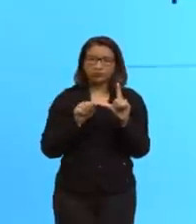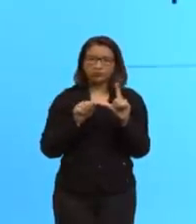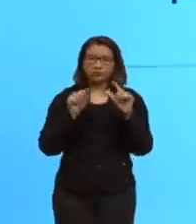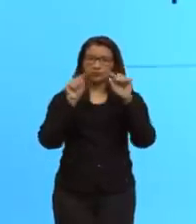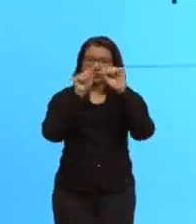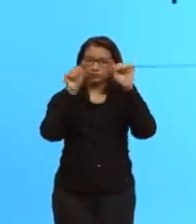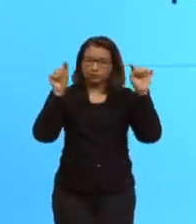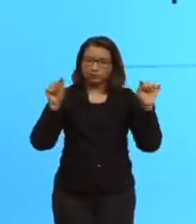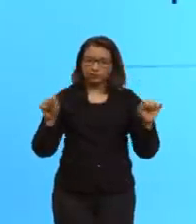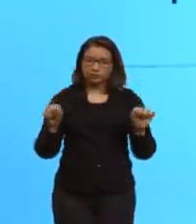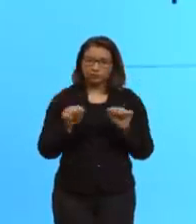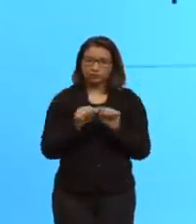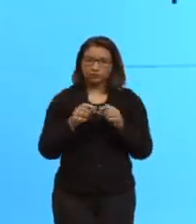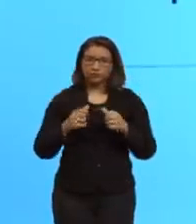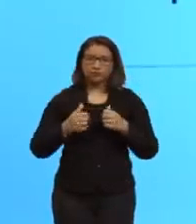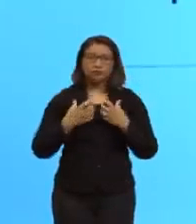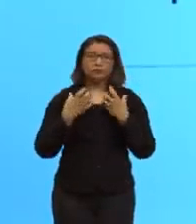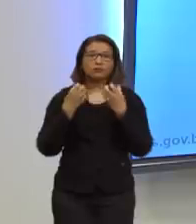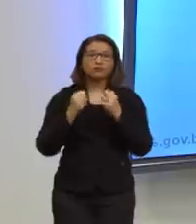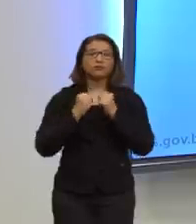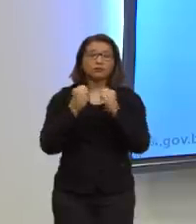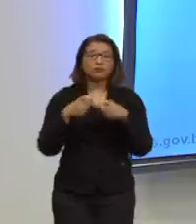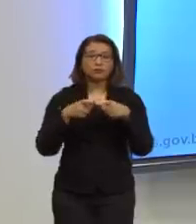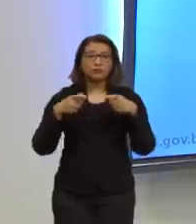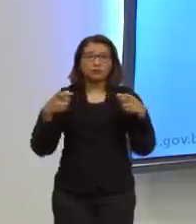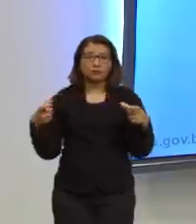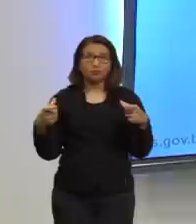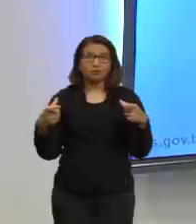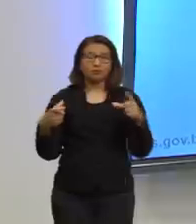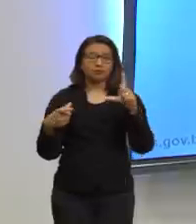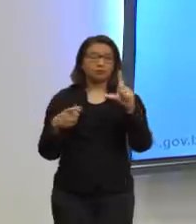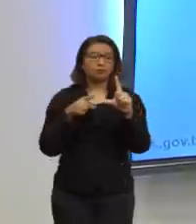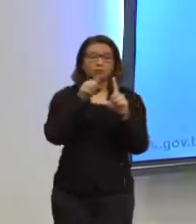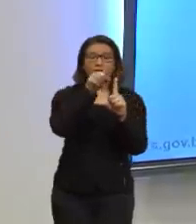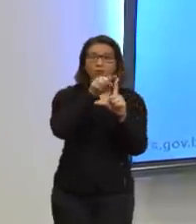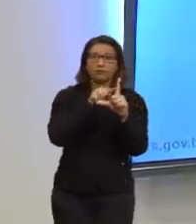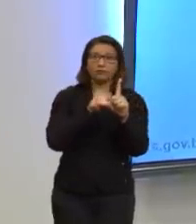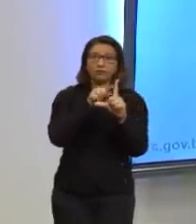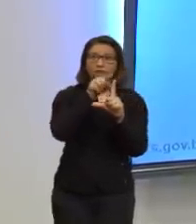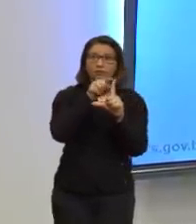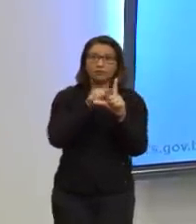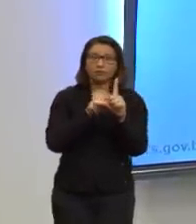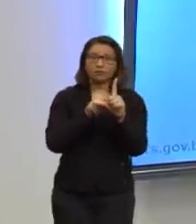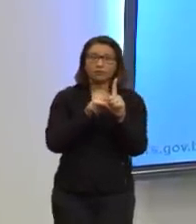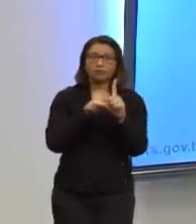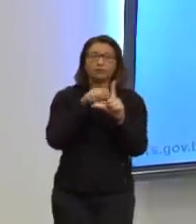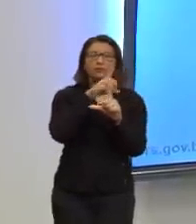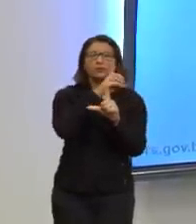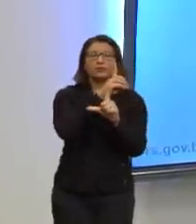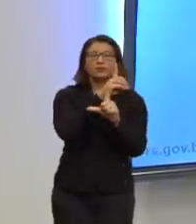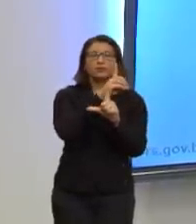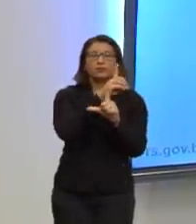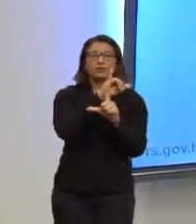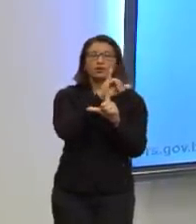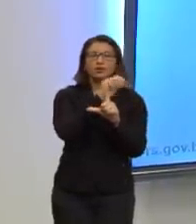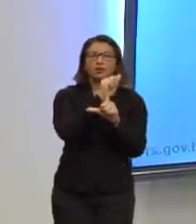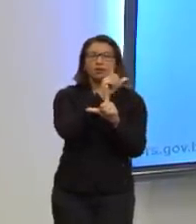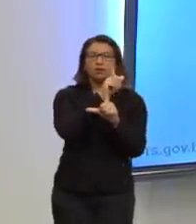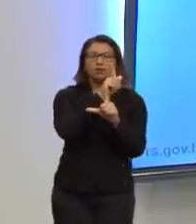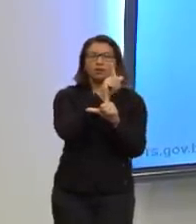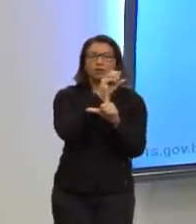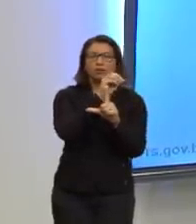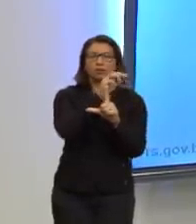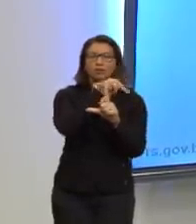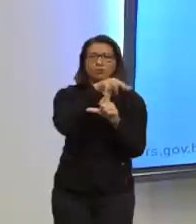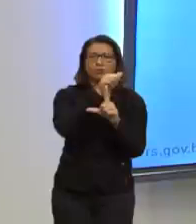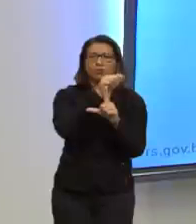certo? E aí, se eu tenho um quadrado, essa aqui é a diagonal do meu quadrado. Quem é a diagonal do quadrado? Não é o lado raiz